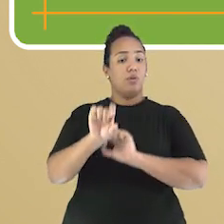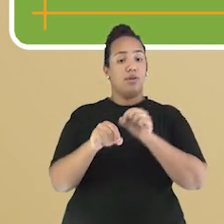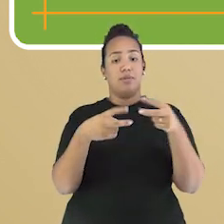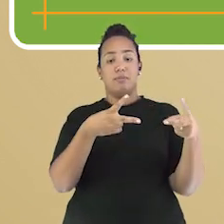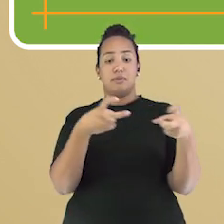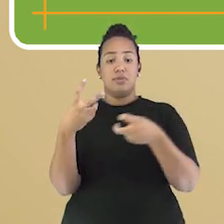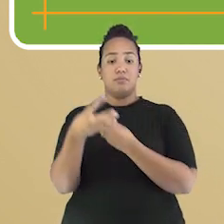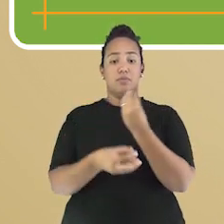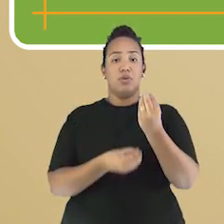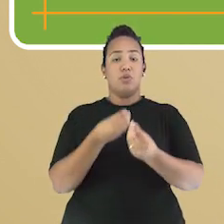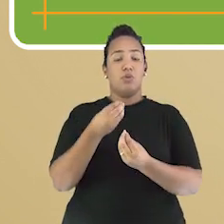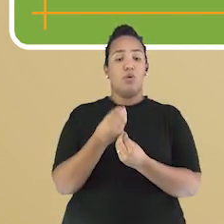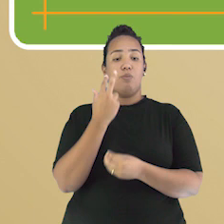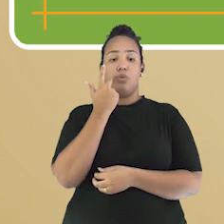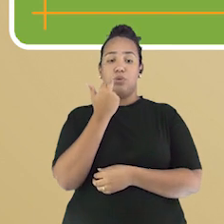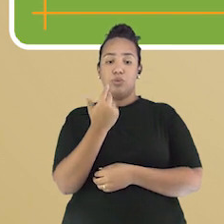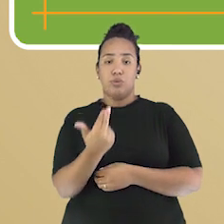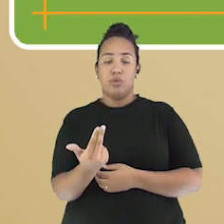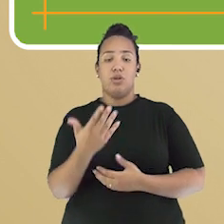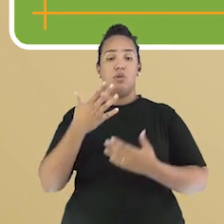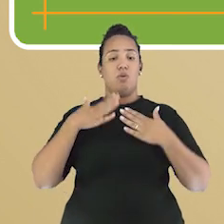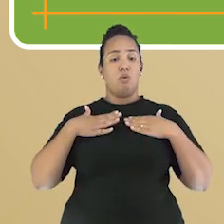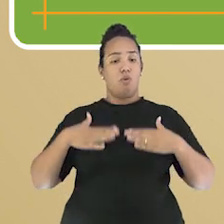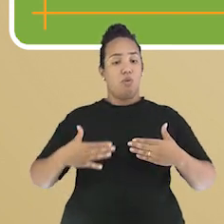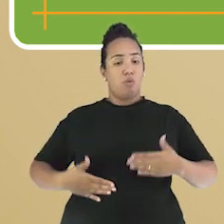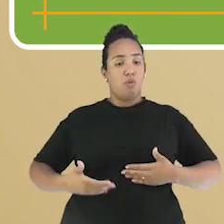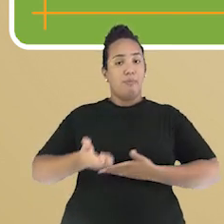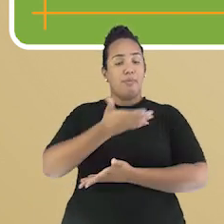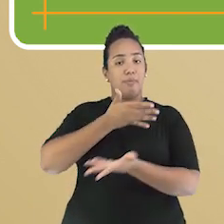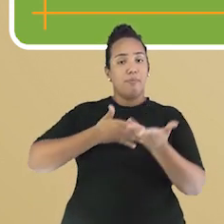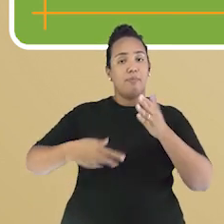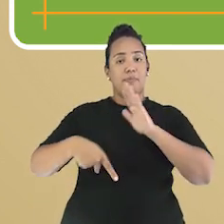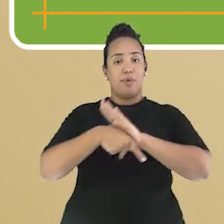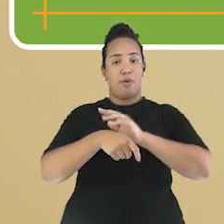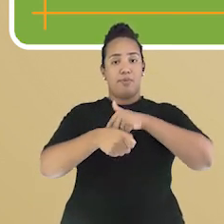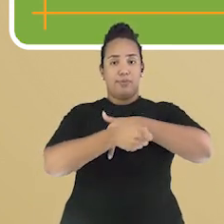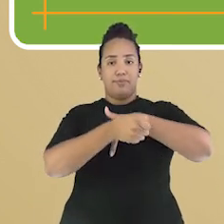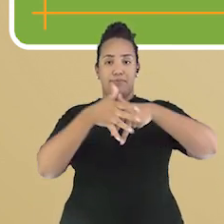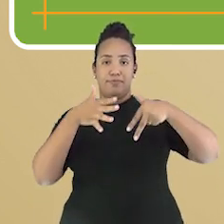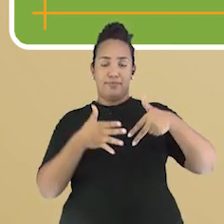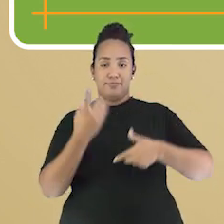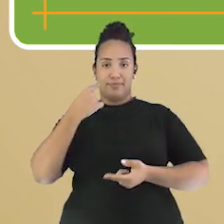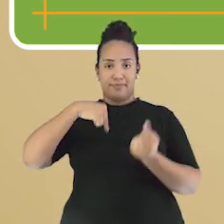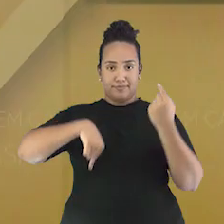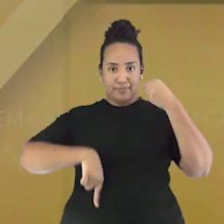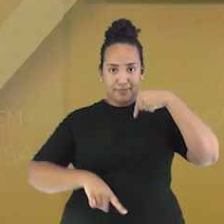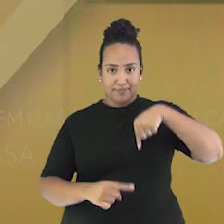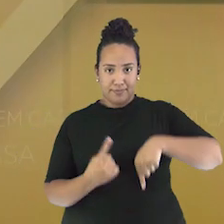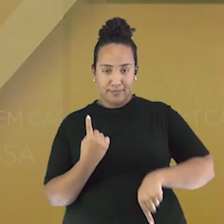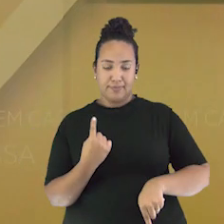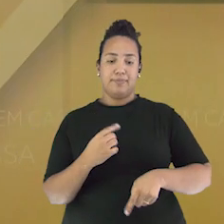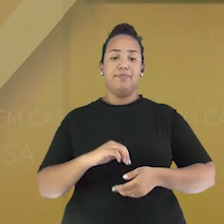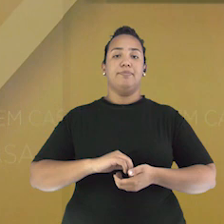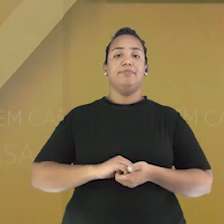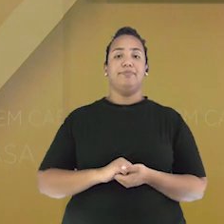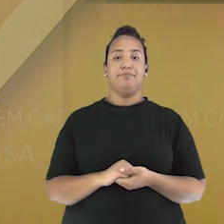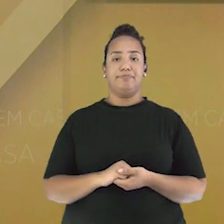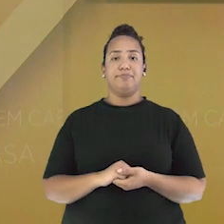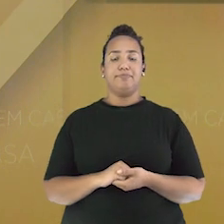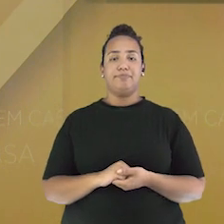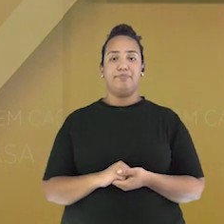o papel de distribuição de nutrientes realizado pelo sistema circulatório. Como